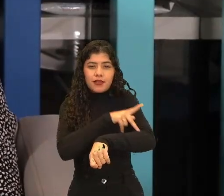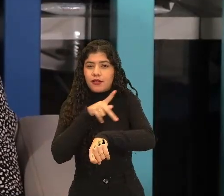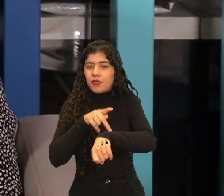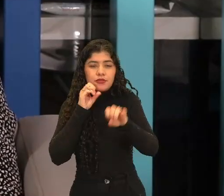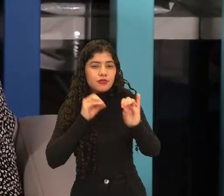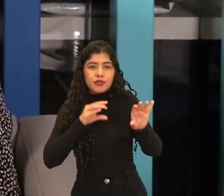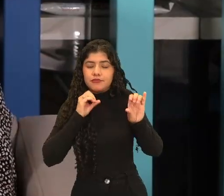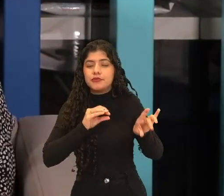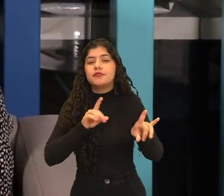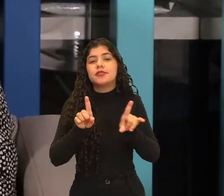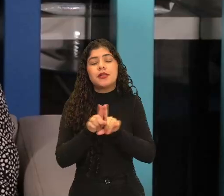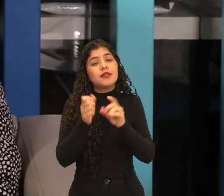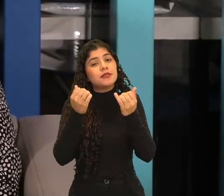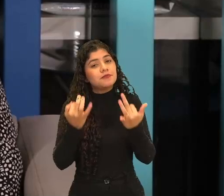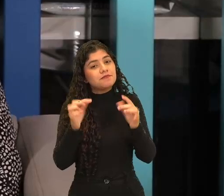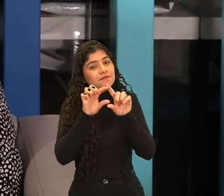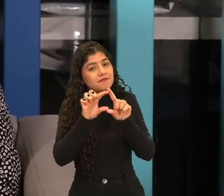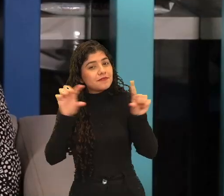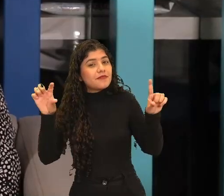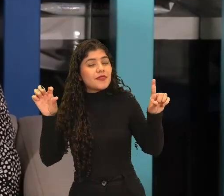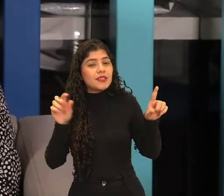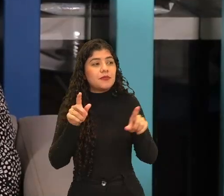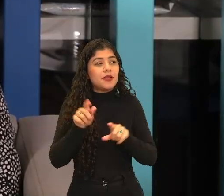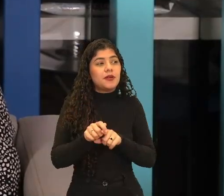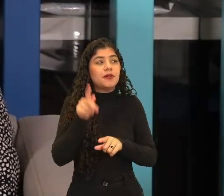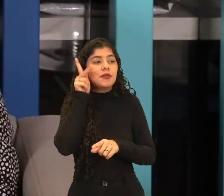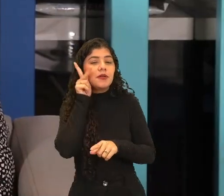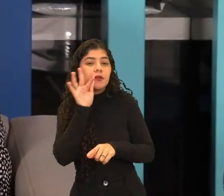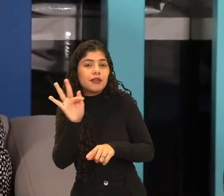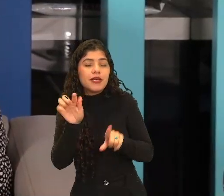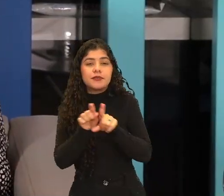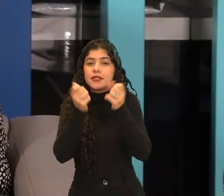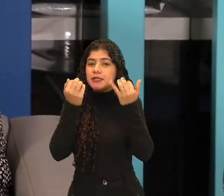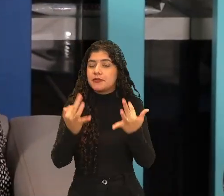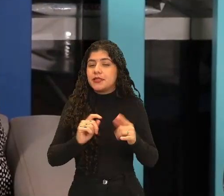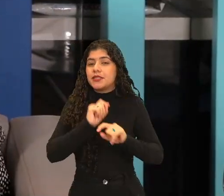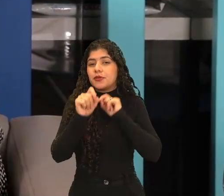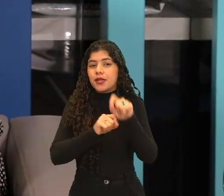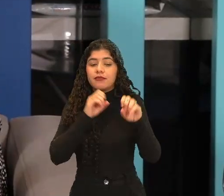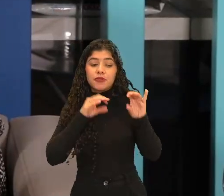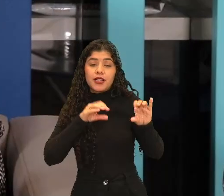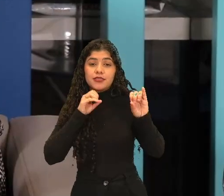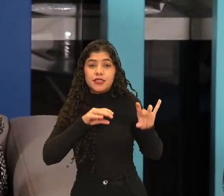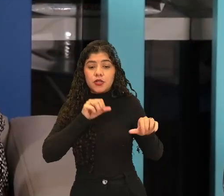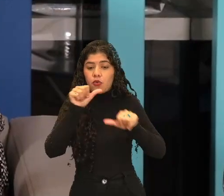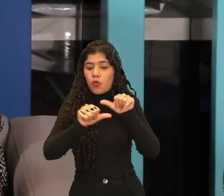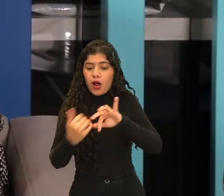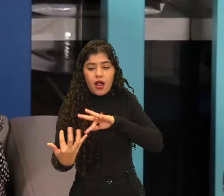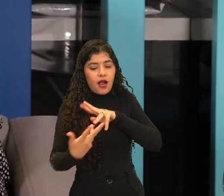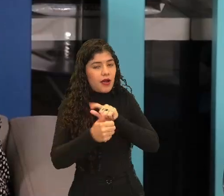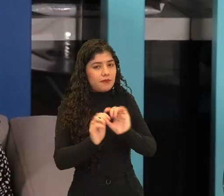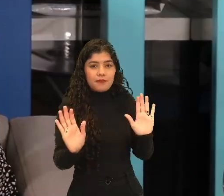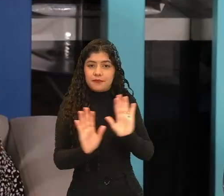educativo. E eu vou falar a frase que Paulo Freire tanto fala, né? Que a educação não muda o mundo,